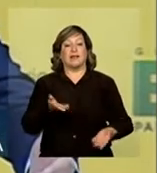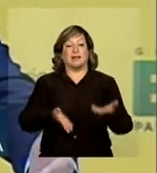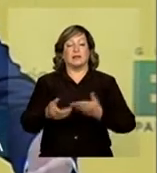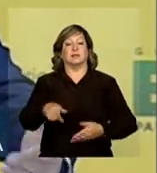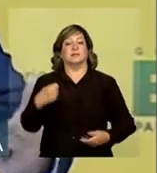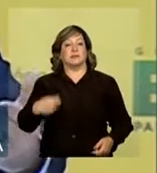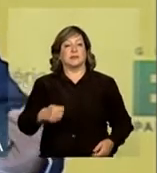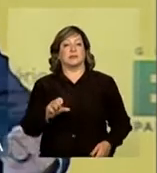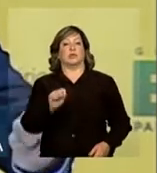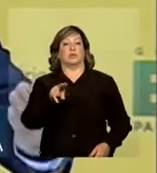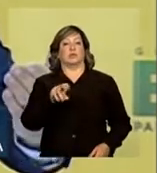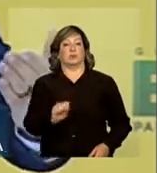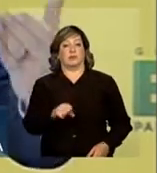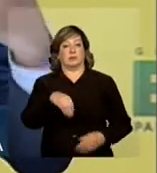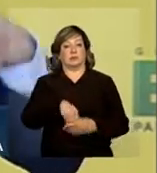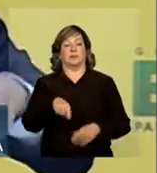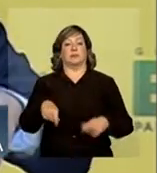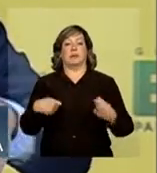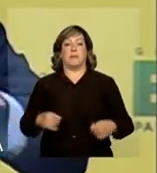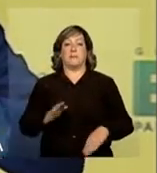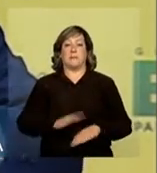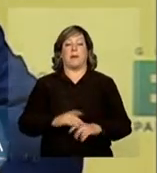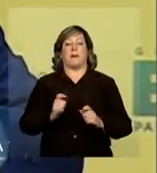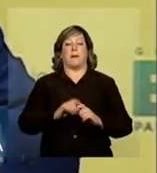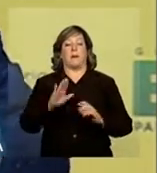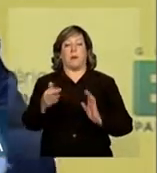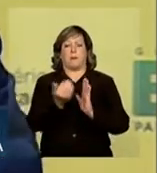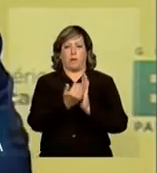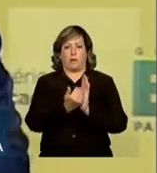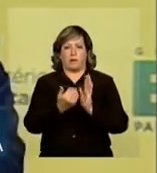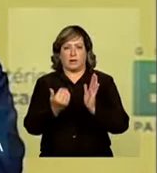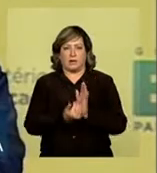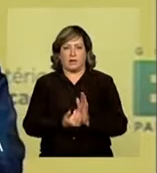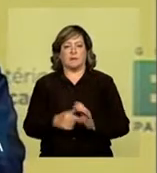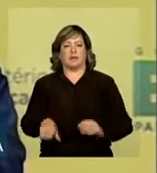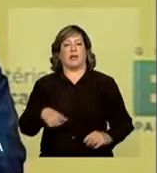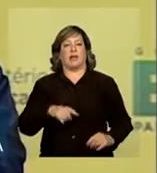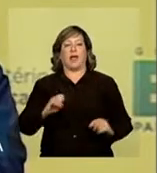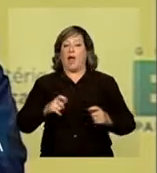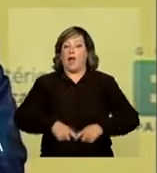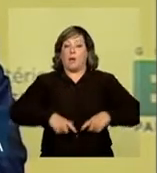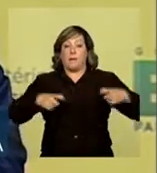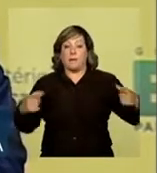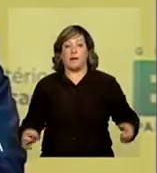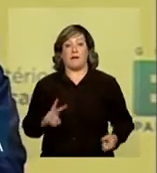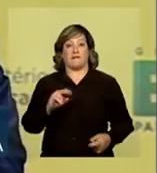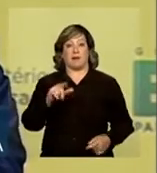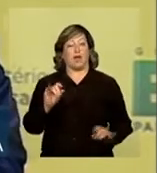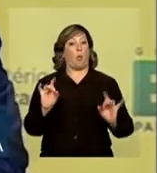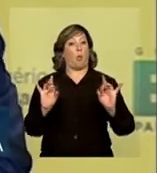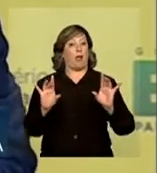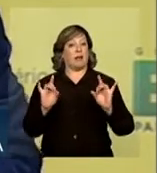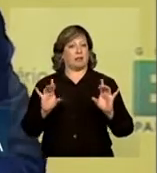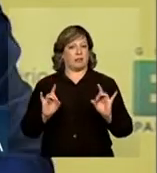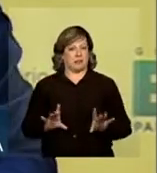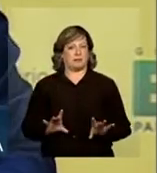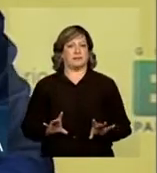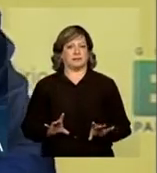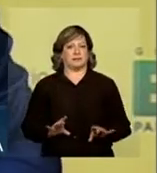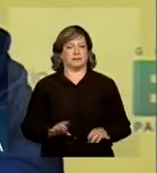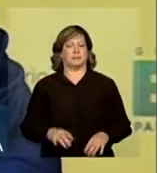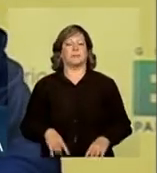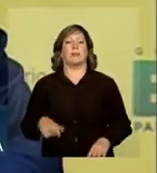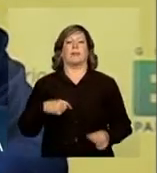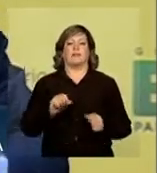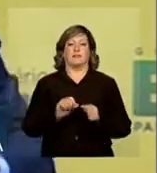Sistema Único de Saúde mas o programa estrutural é aumentar oferta de vagas com qualidade então nós